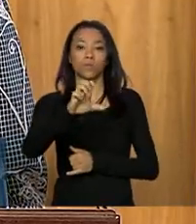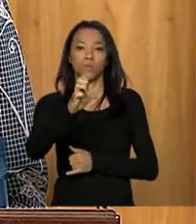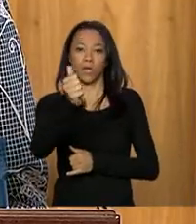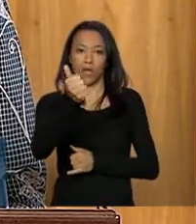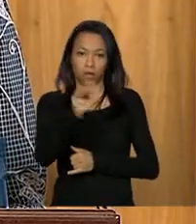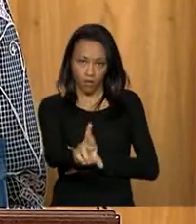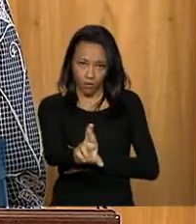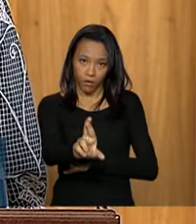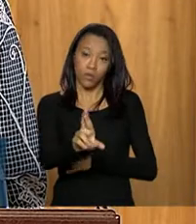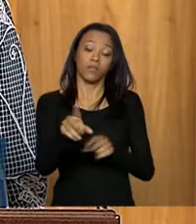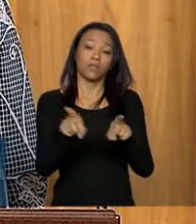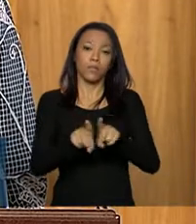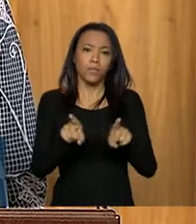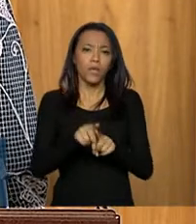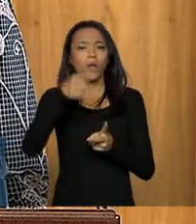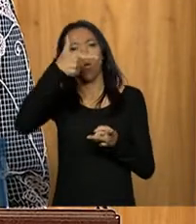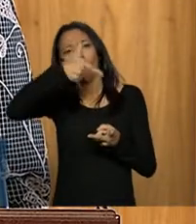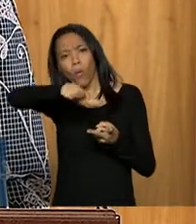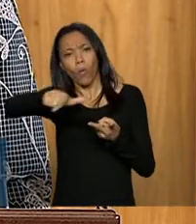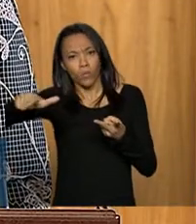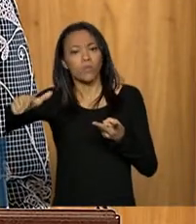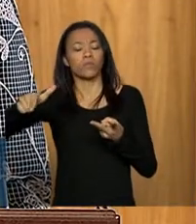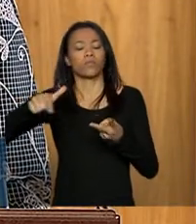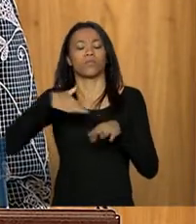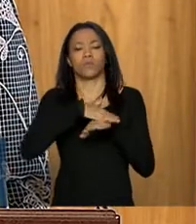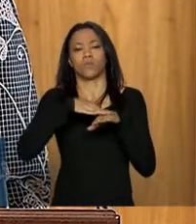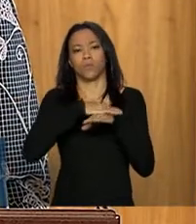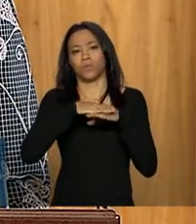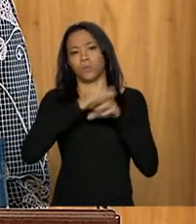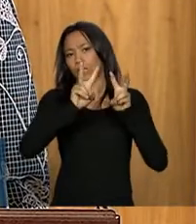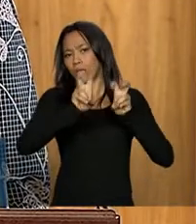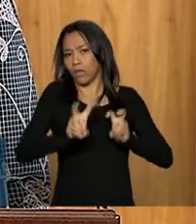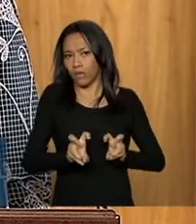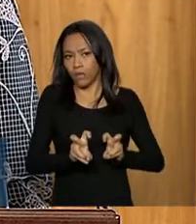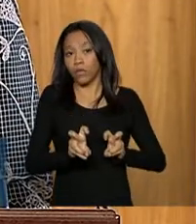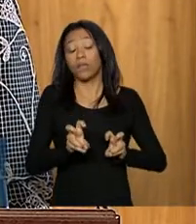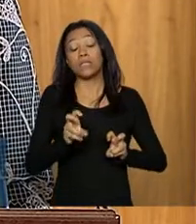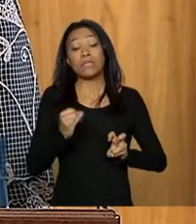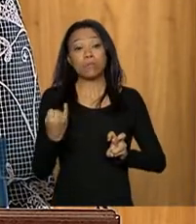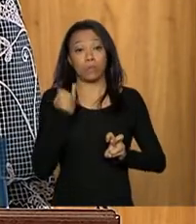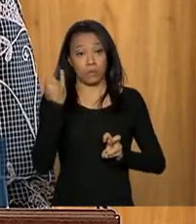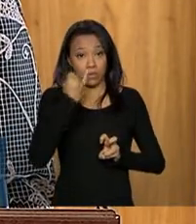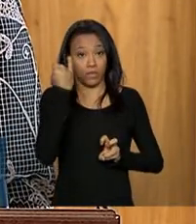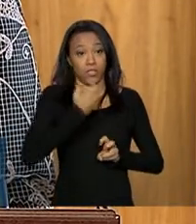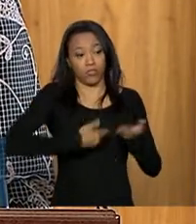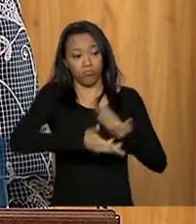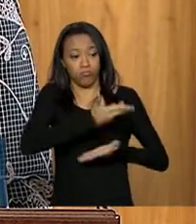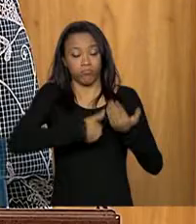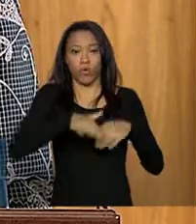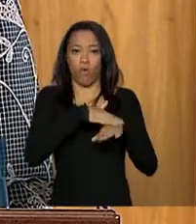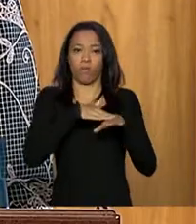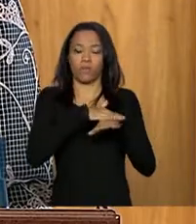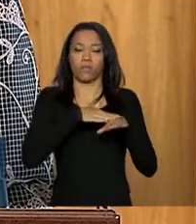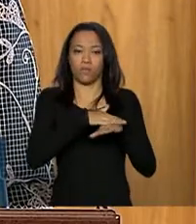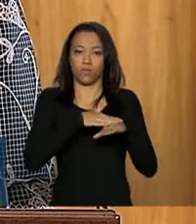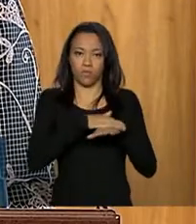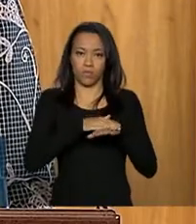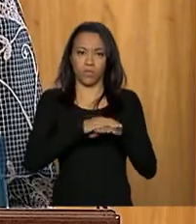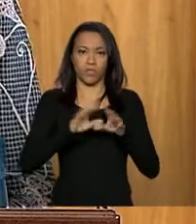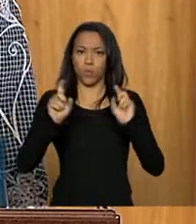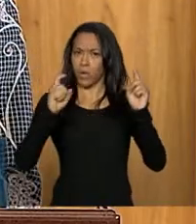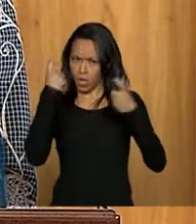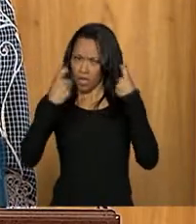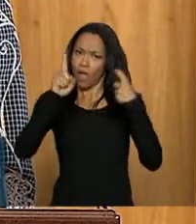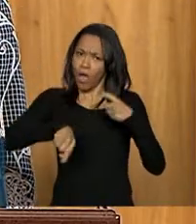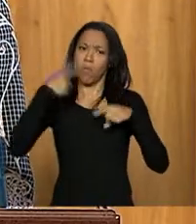dos aspectos bilaterais, tratei com a presidente PAC temas relevantes no âmbito global.